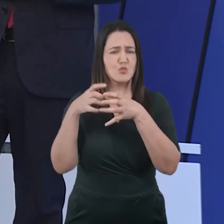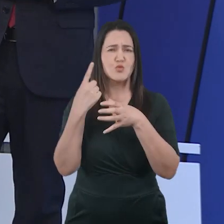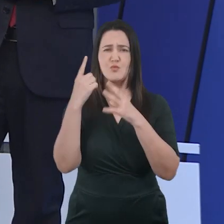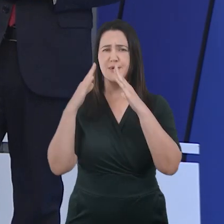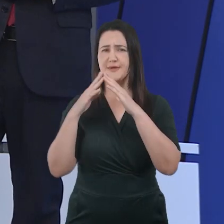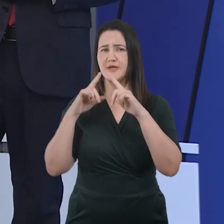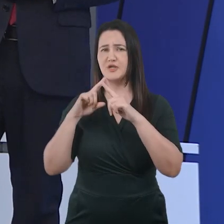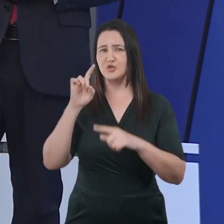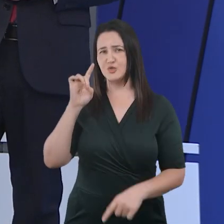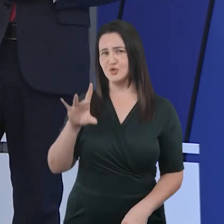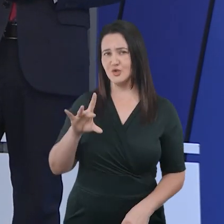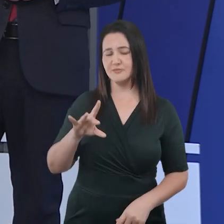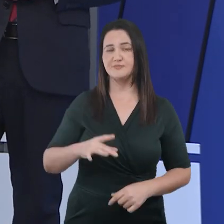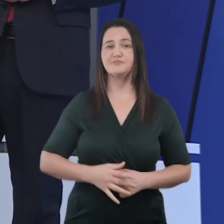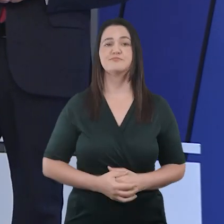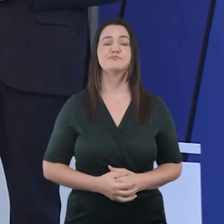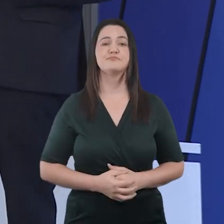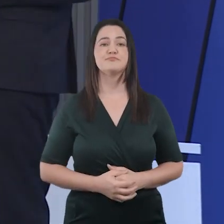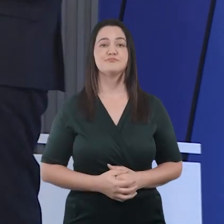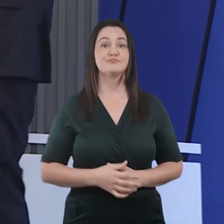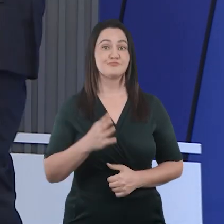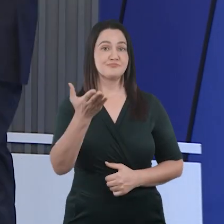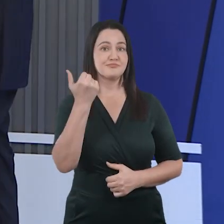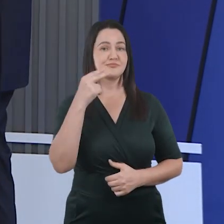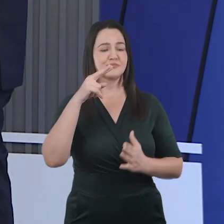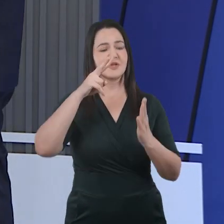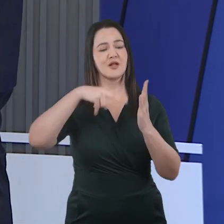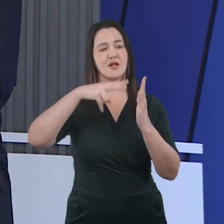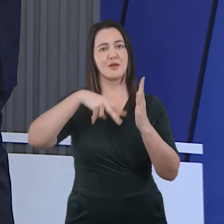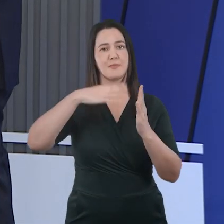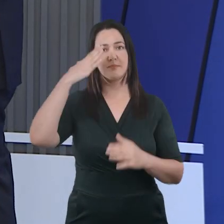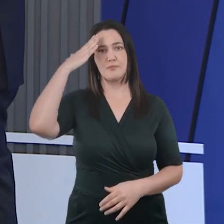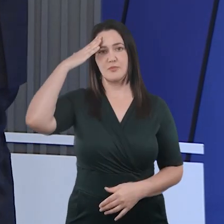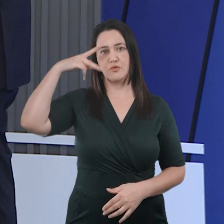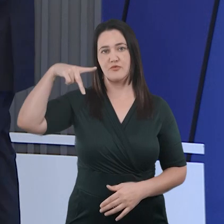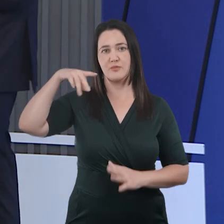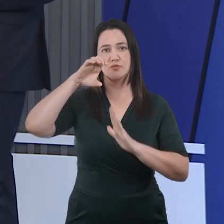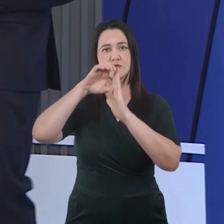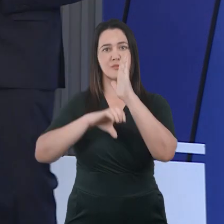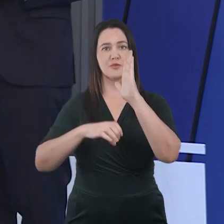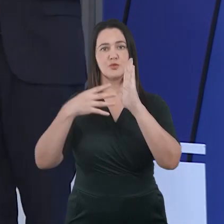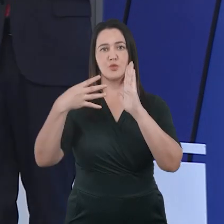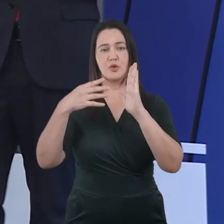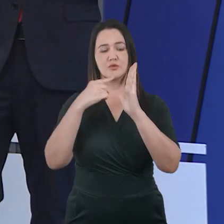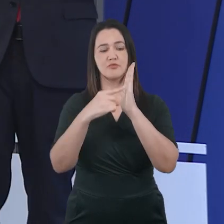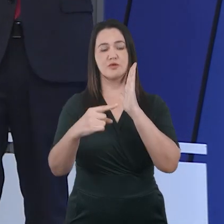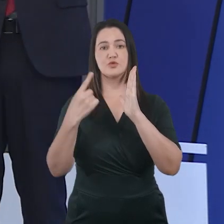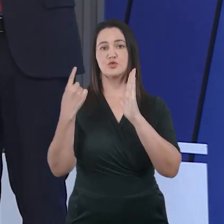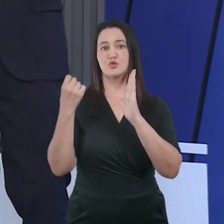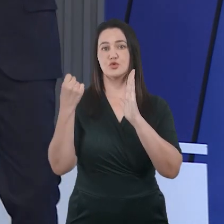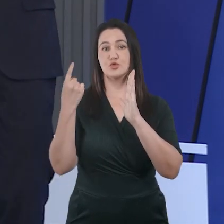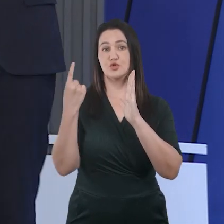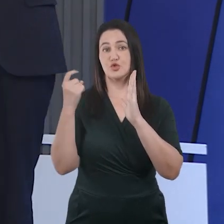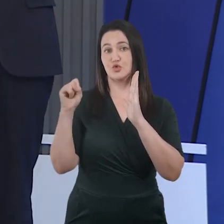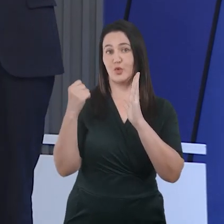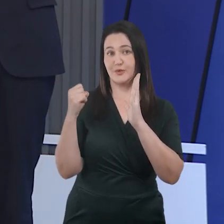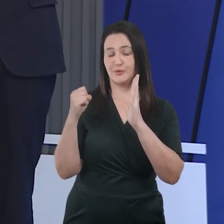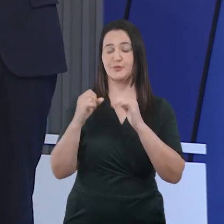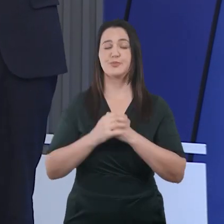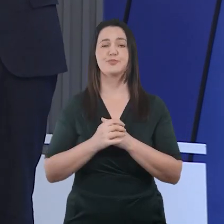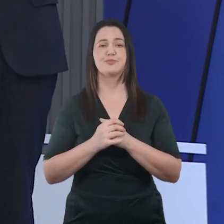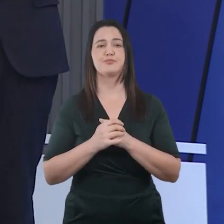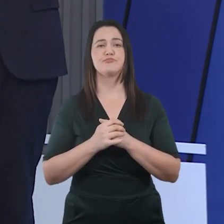Vamos ver o que a Bíblia tem a nos dizer. Venha comigo a Provérbios 4:18. Esse é um conceito que eu